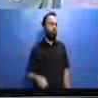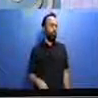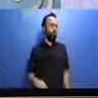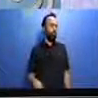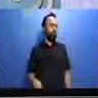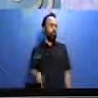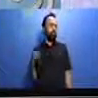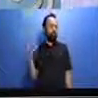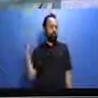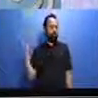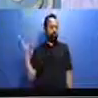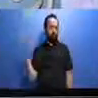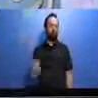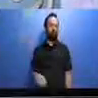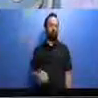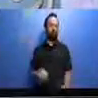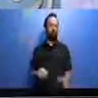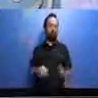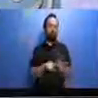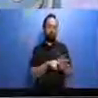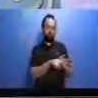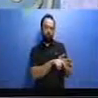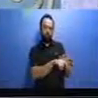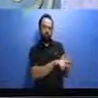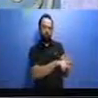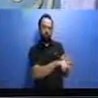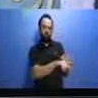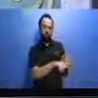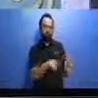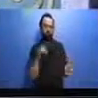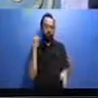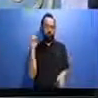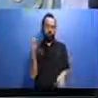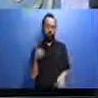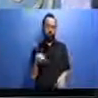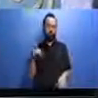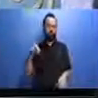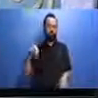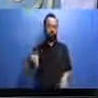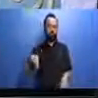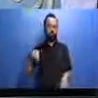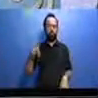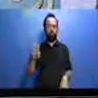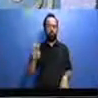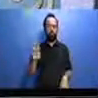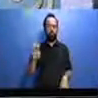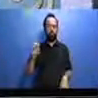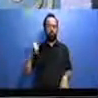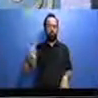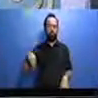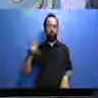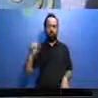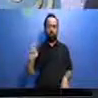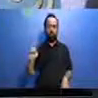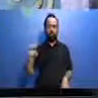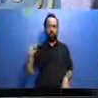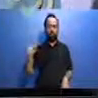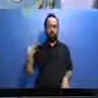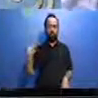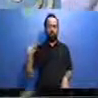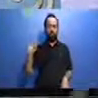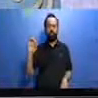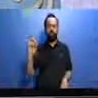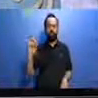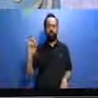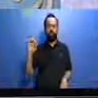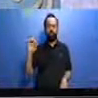Bom, um outro tipo de verme, nemateuminto. Nemate significa cilíndrico. Euminto, já falei, vermes